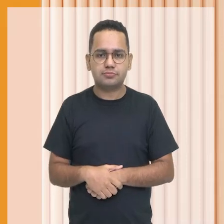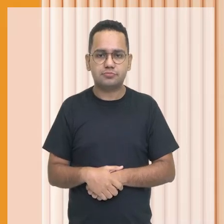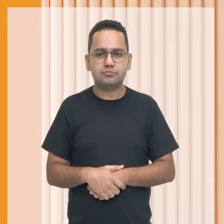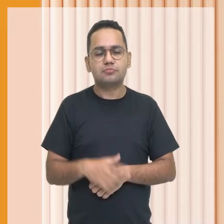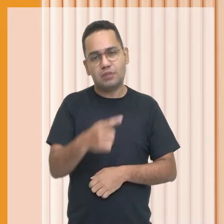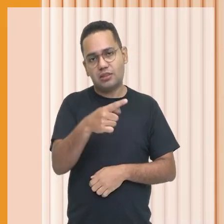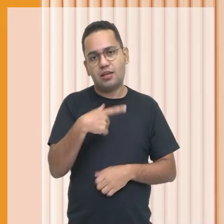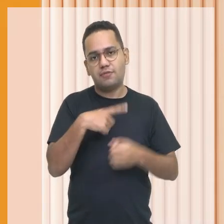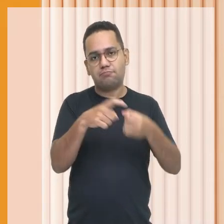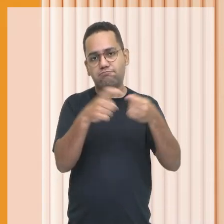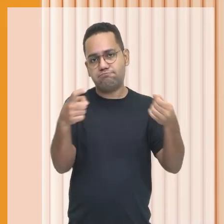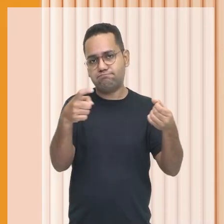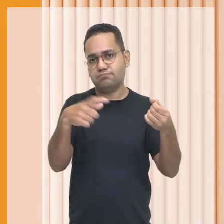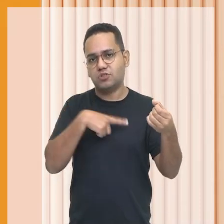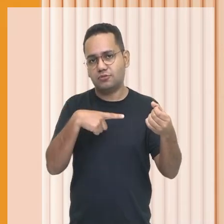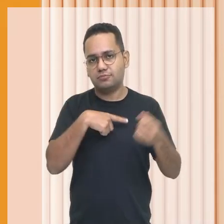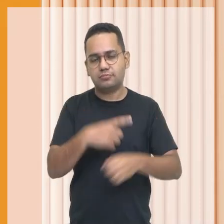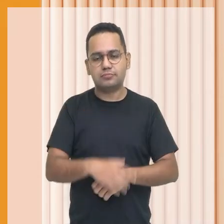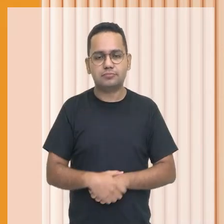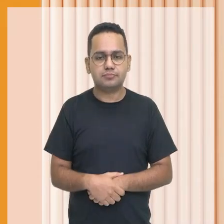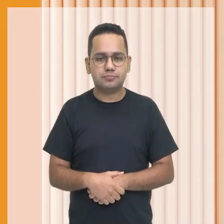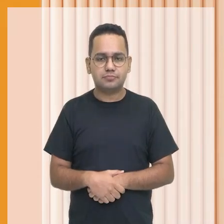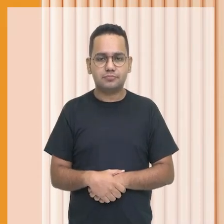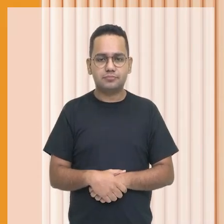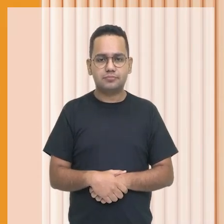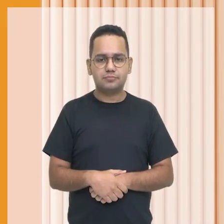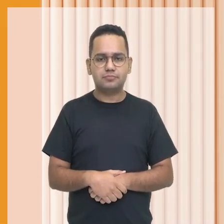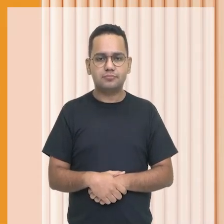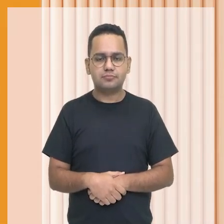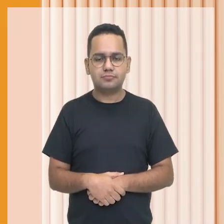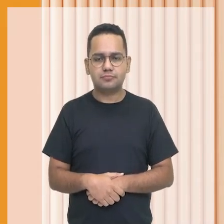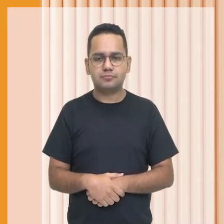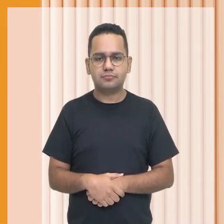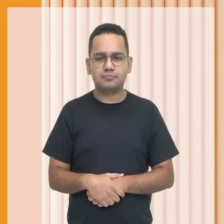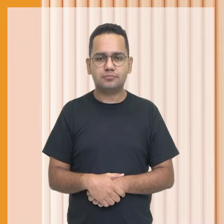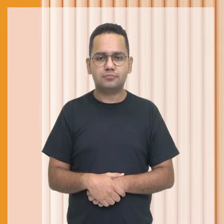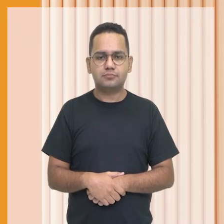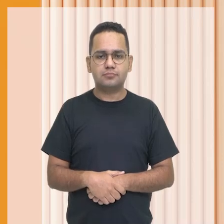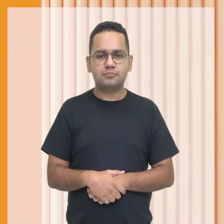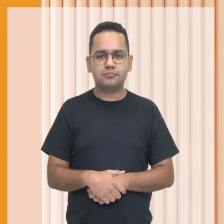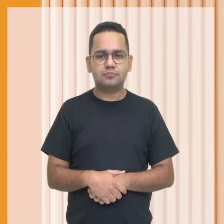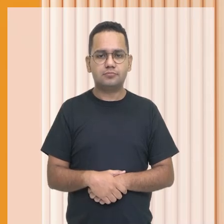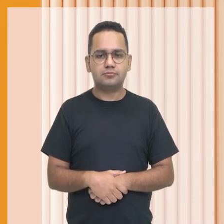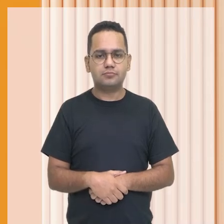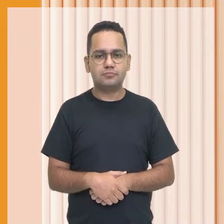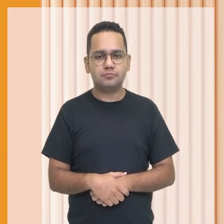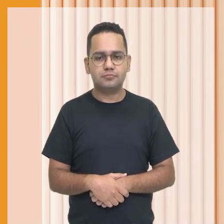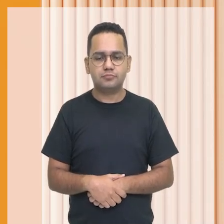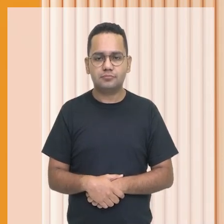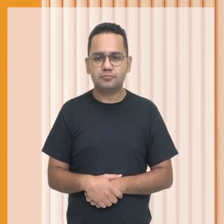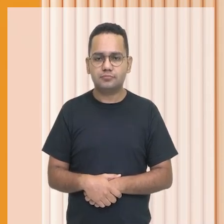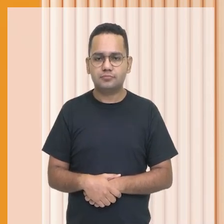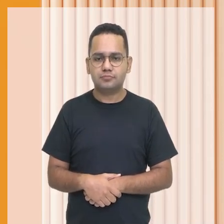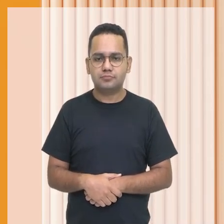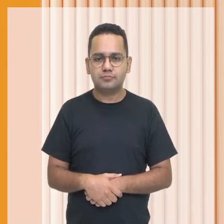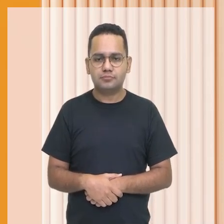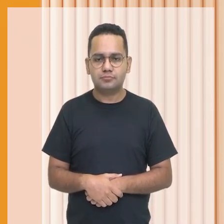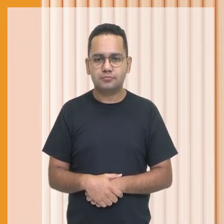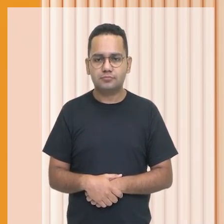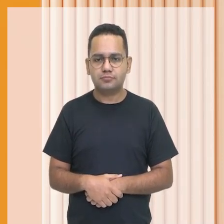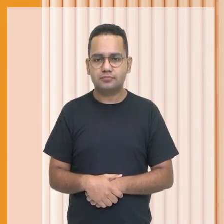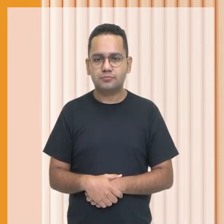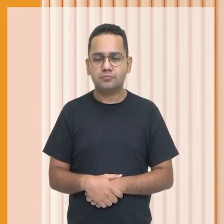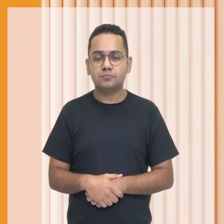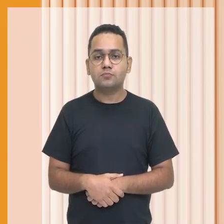ele sofreu o impeachment. E por conta disso ele passou, o período que se passa, né? 8 anos com seus